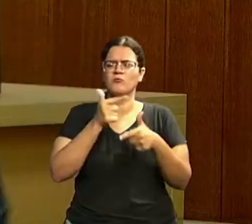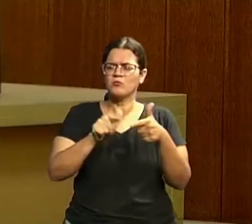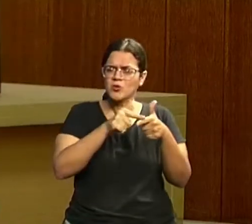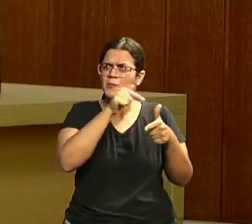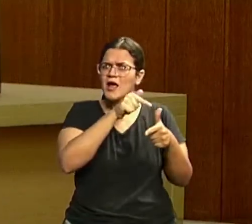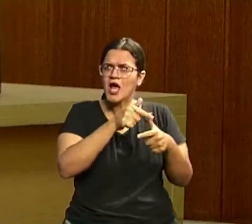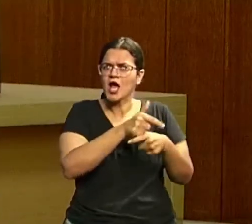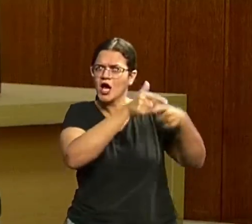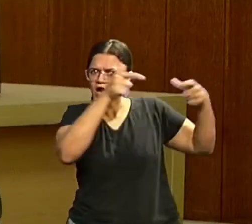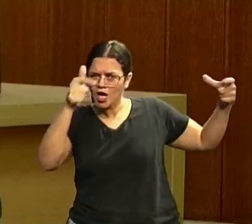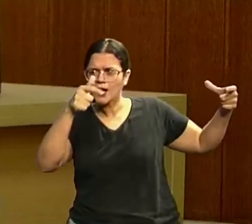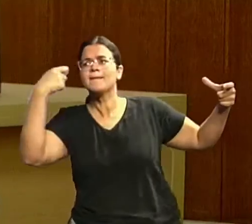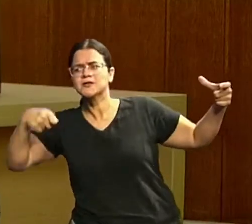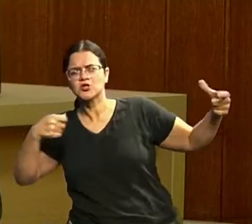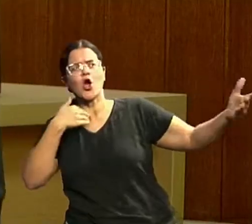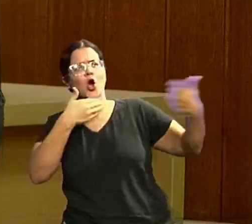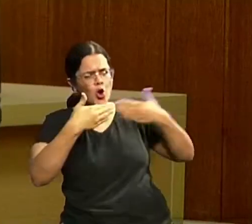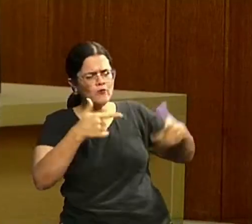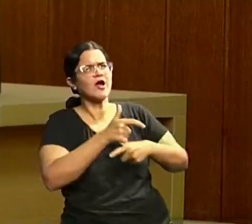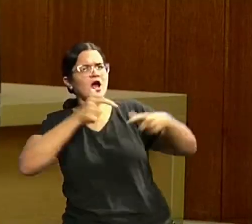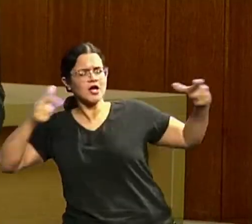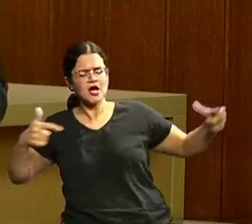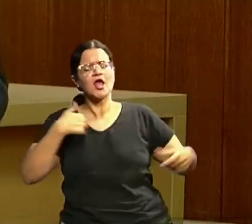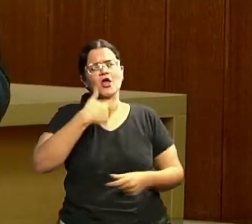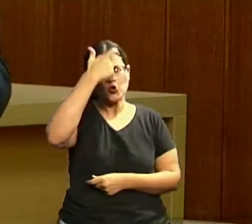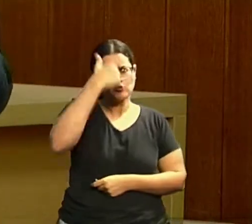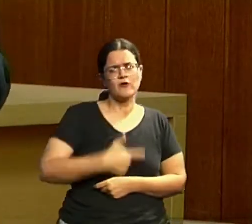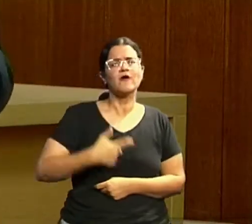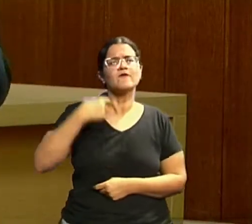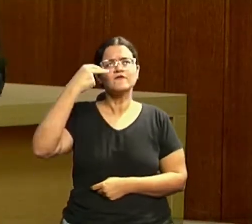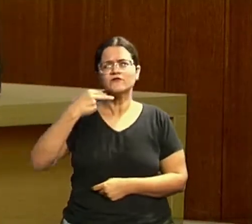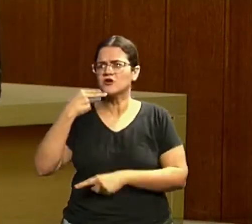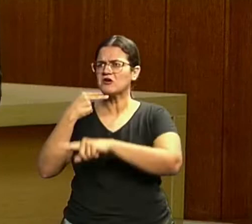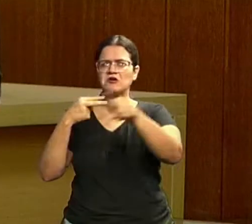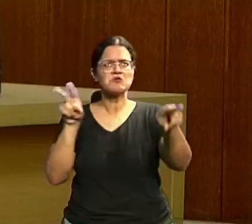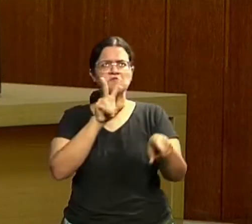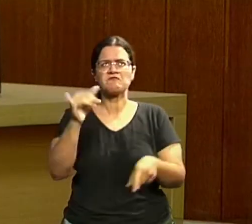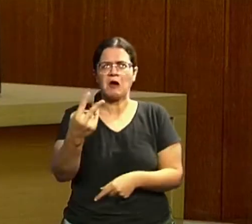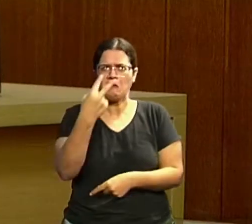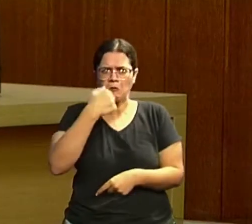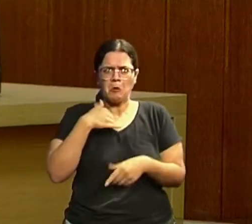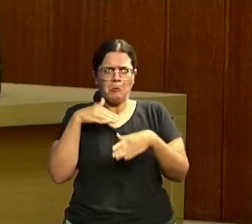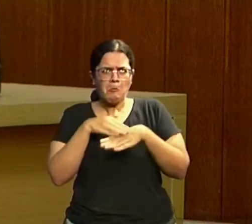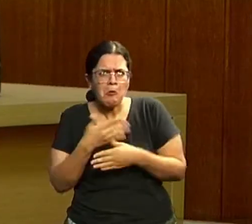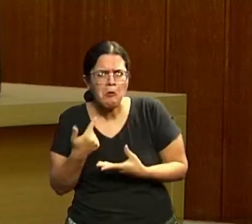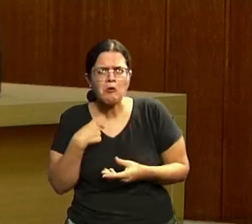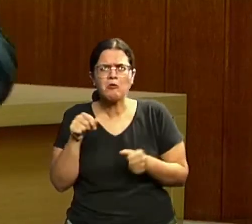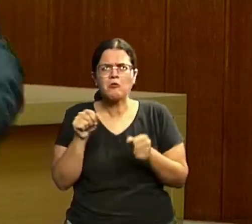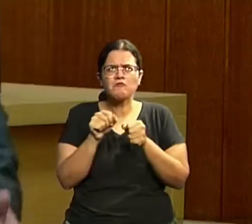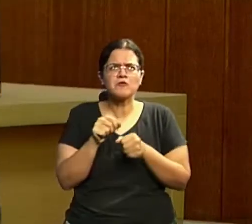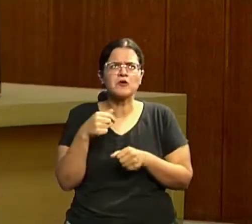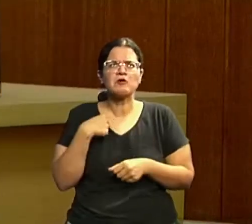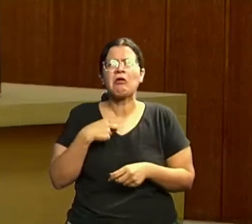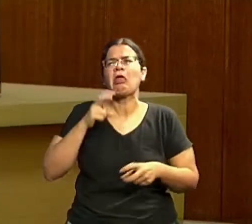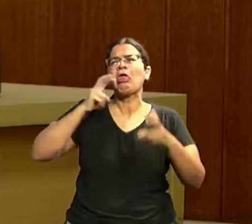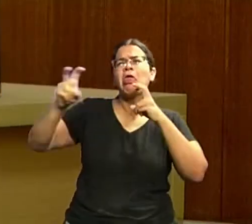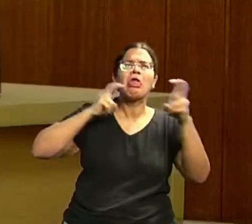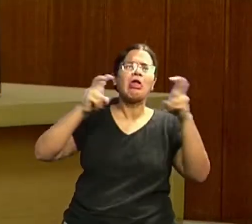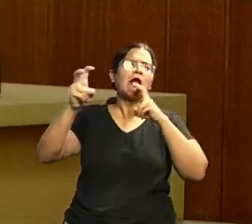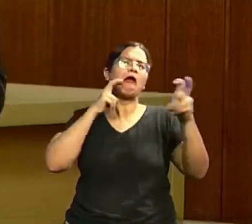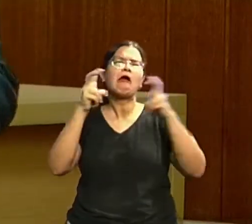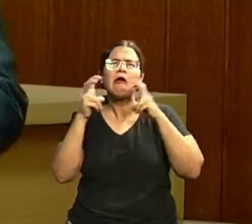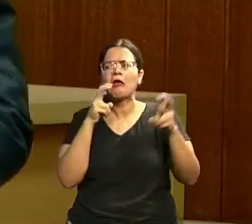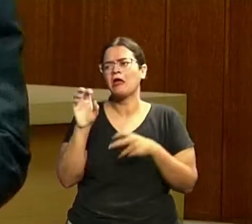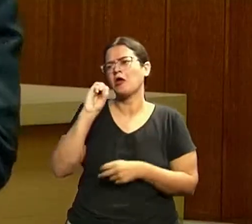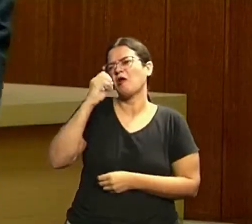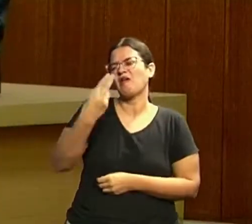problema não é pequeno. Eu sou um vereador que vocês não vão me ver fazendo esperneio